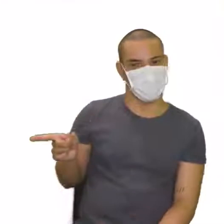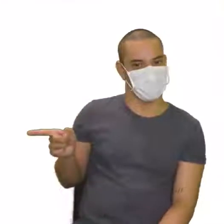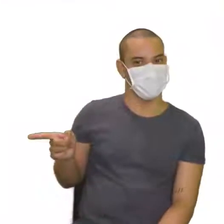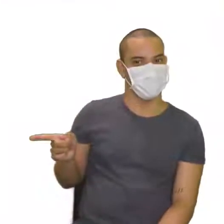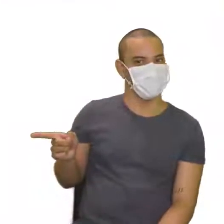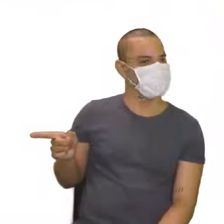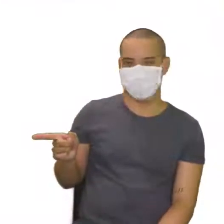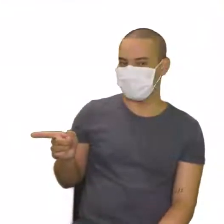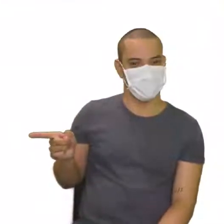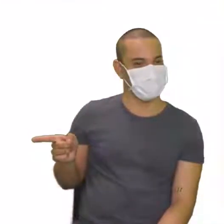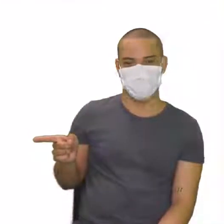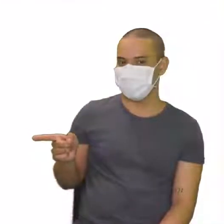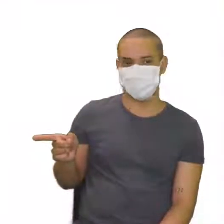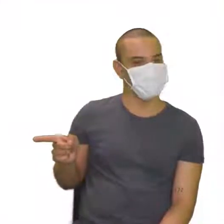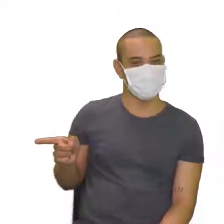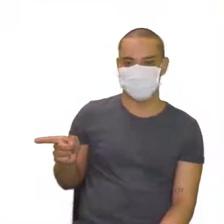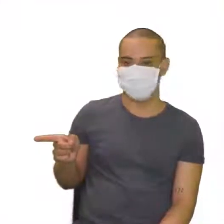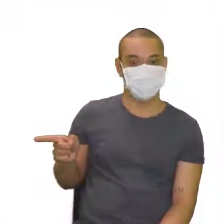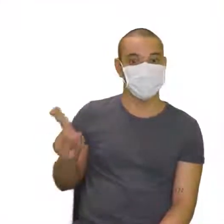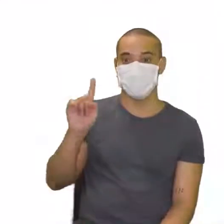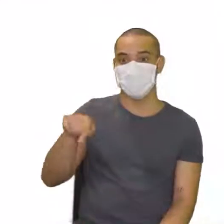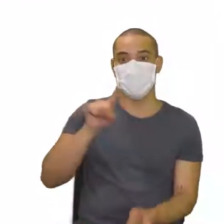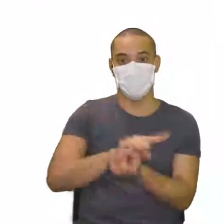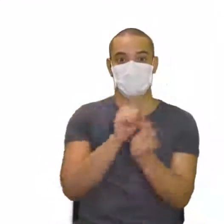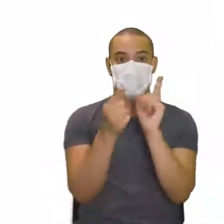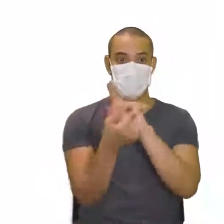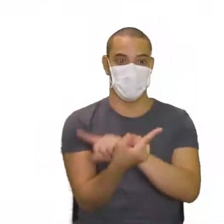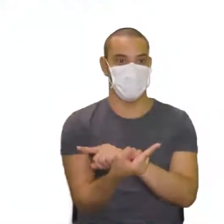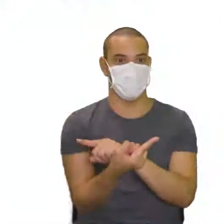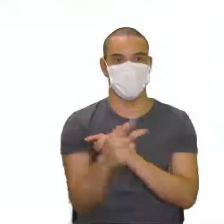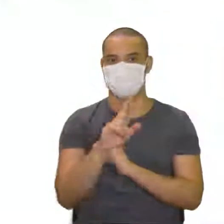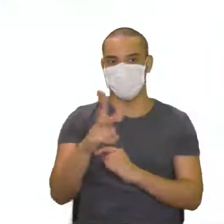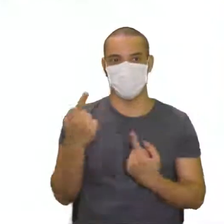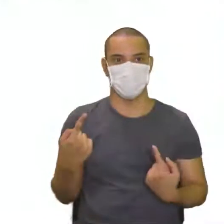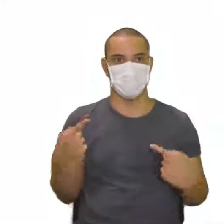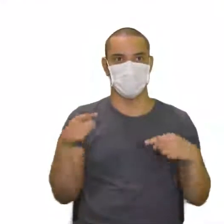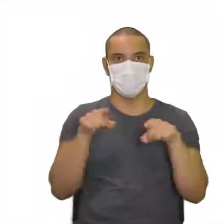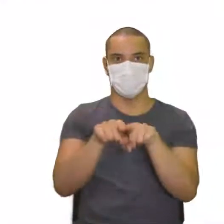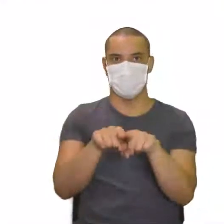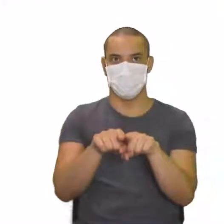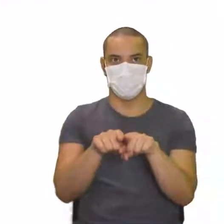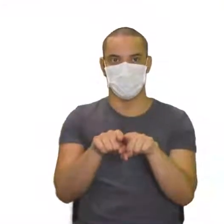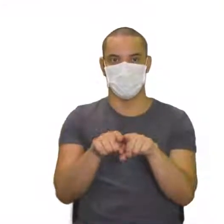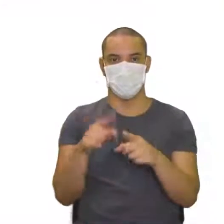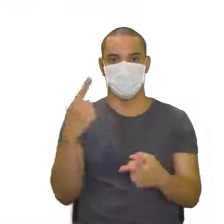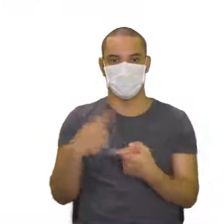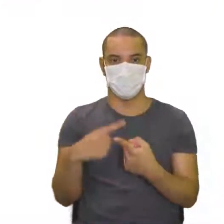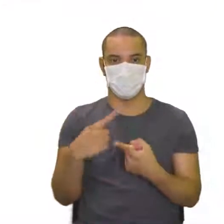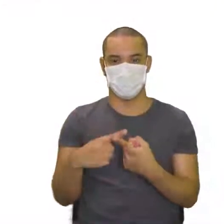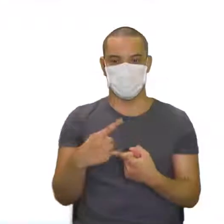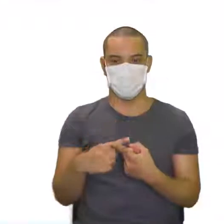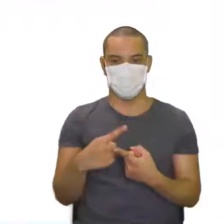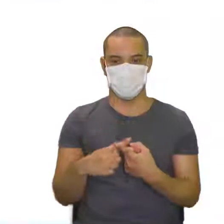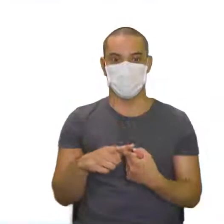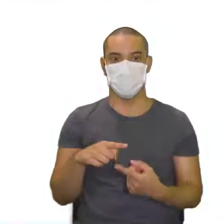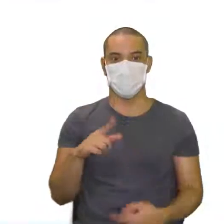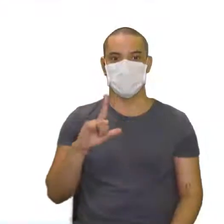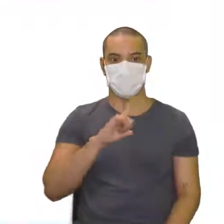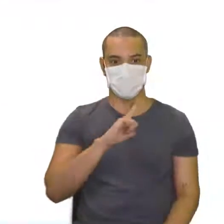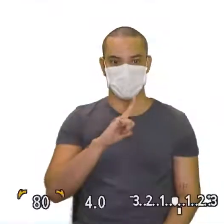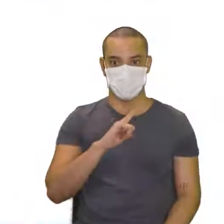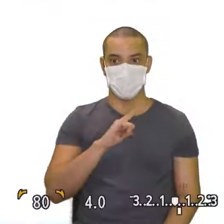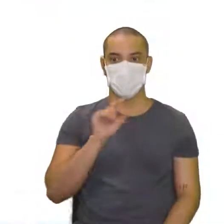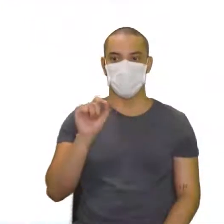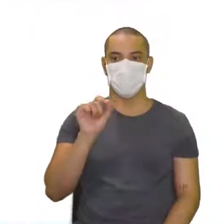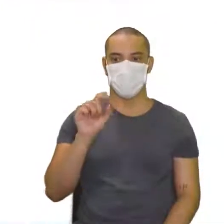Nós vamos ver, pessoal, que está escrito que é inversamente proporcional. Por quê? O raio, ele está no